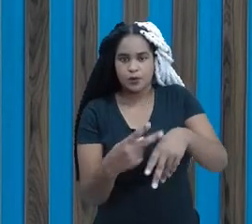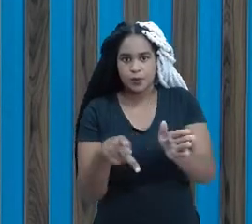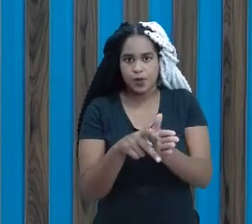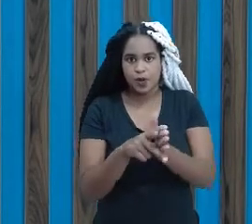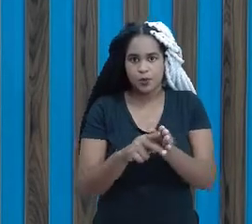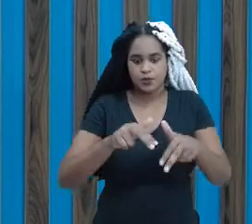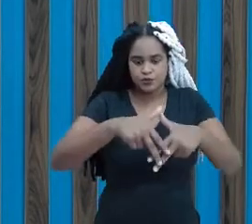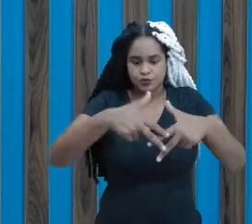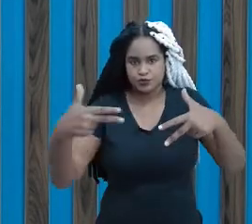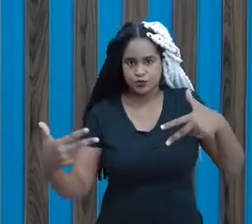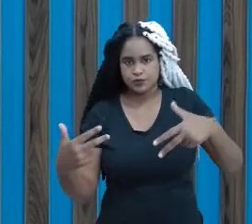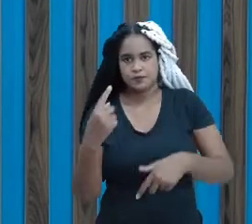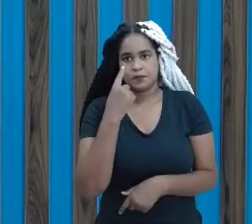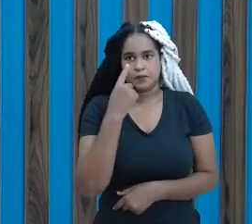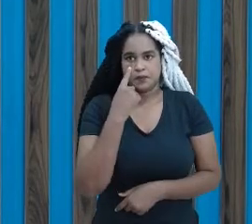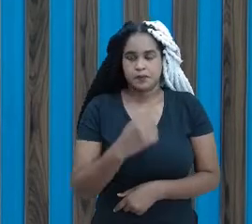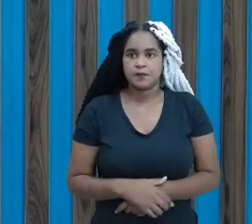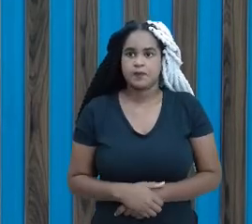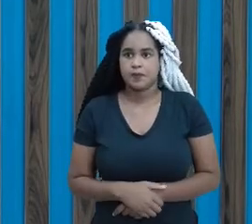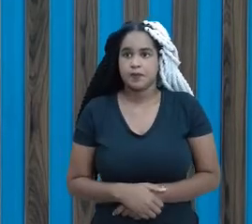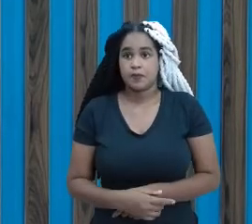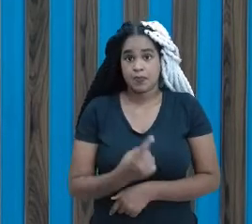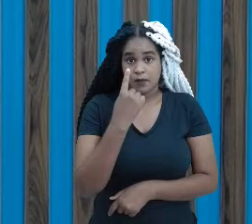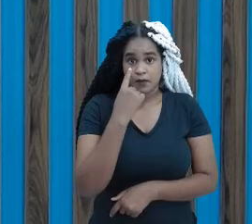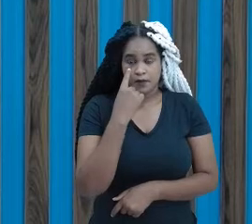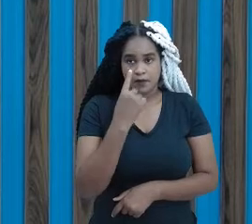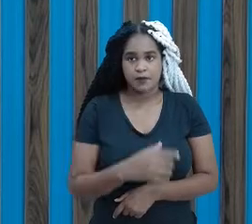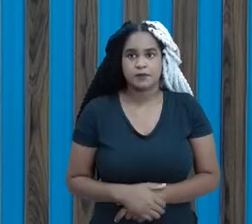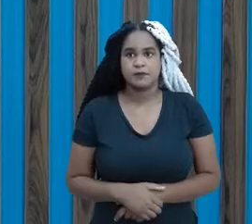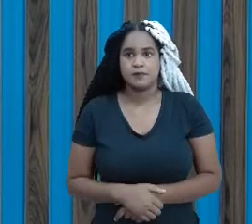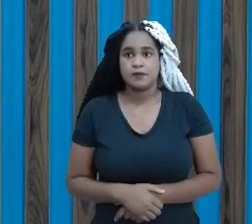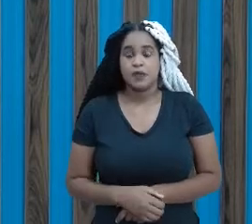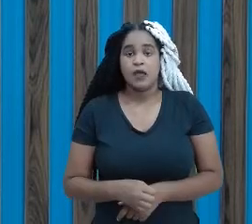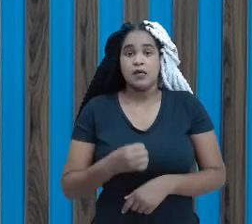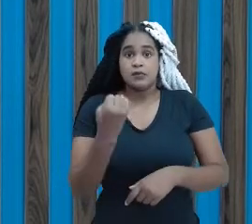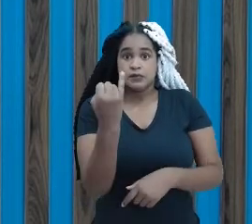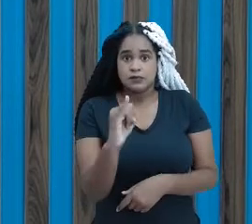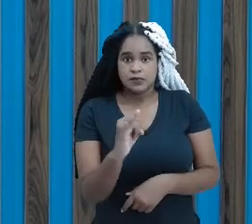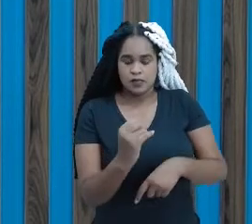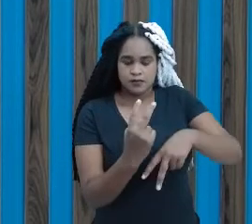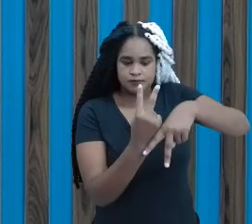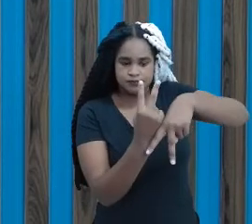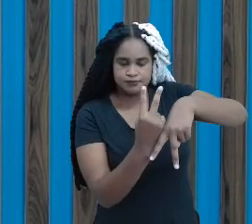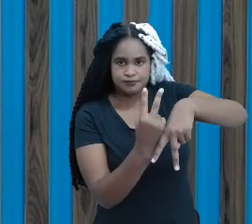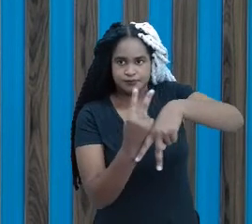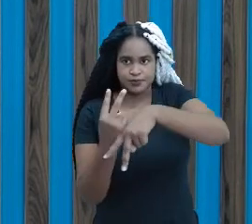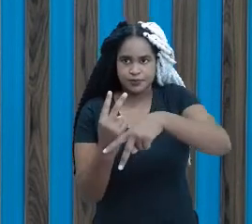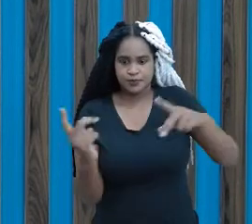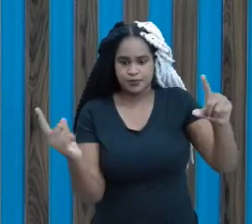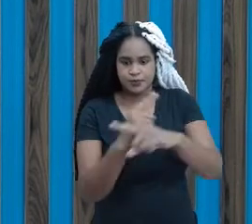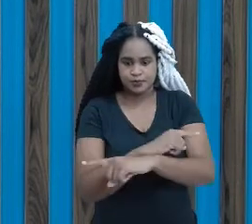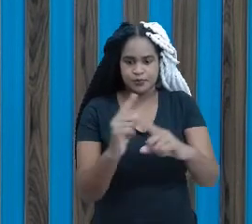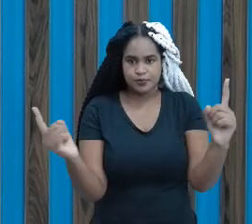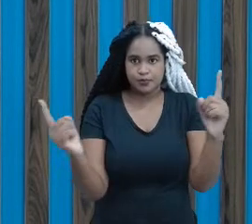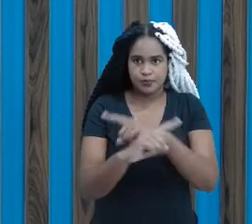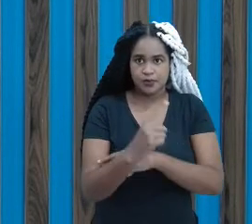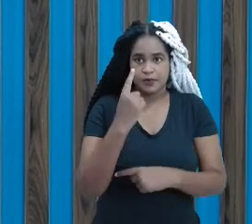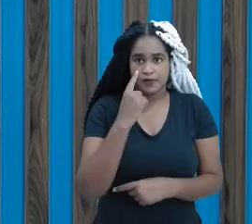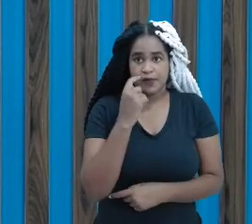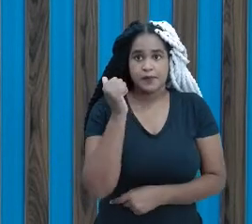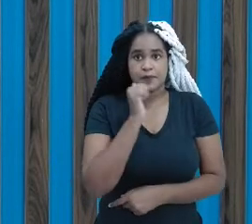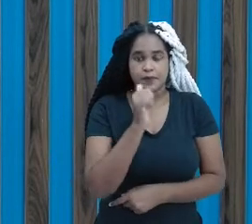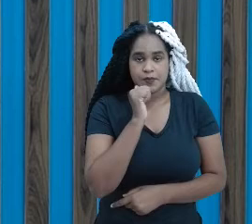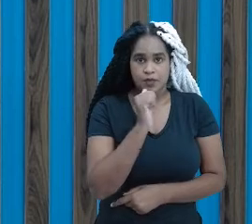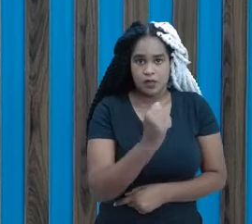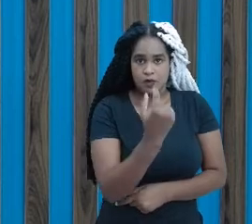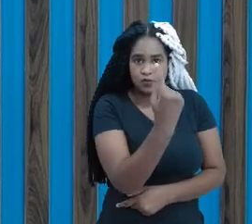aqui, ó, no cruzamento, né, dos gametas, a gente vê aqui que o gameta feminino, um apresentou